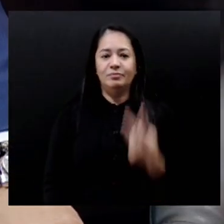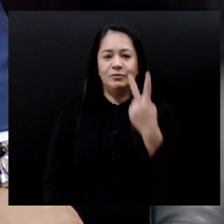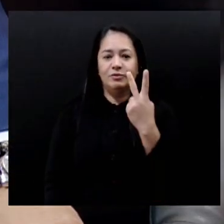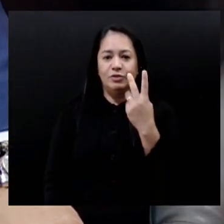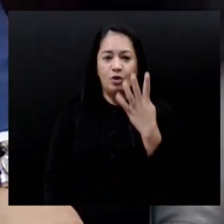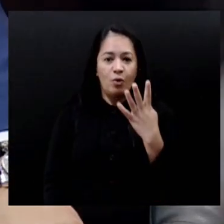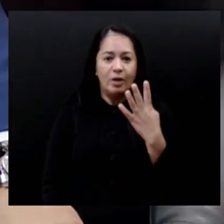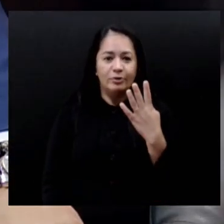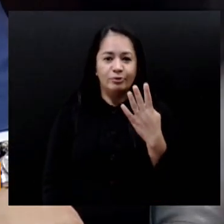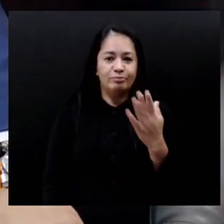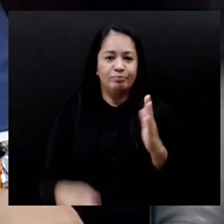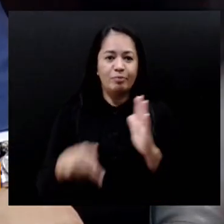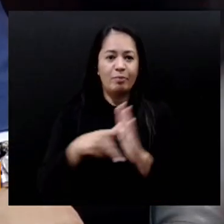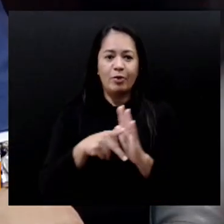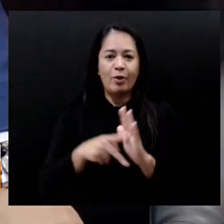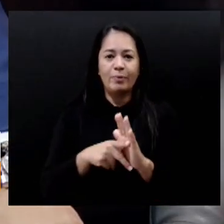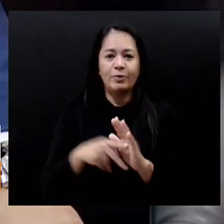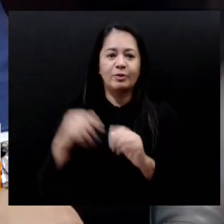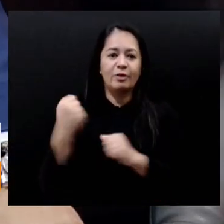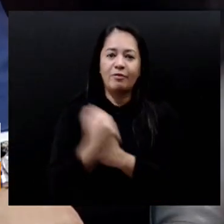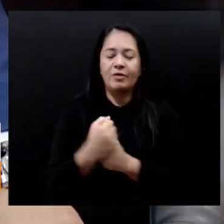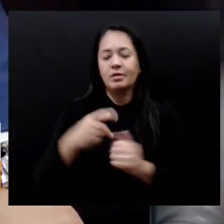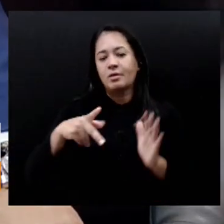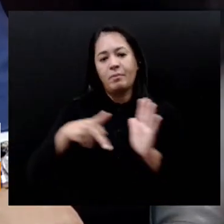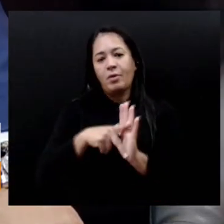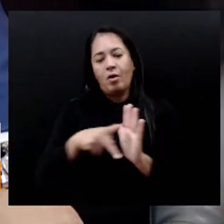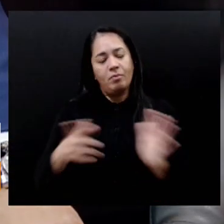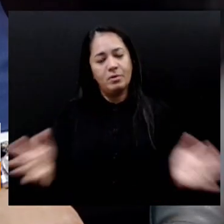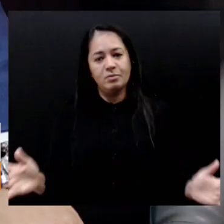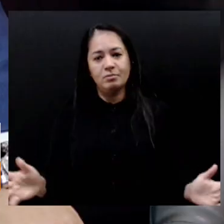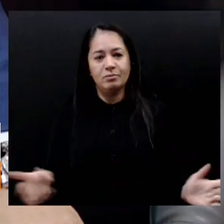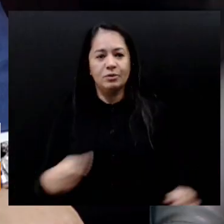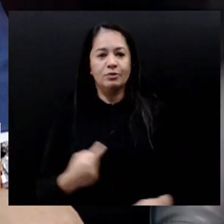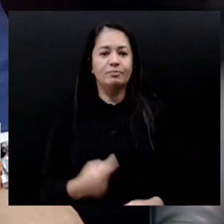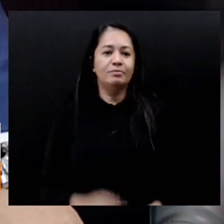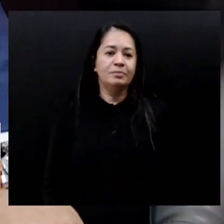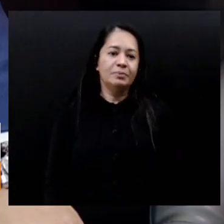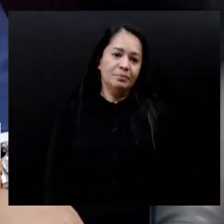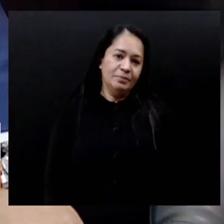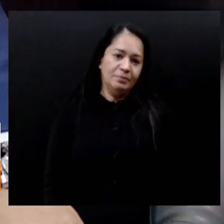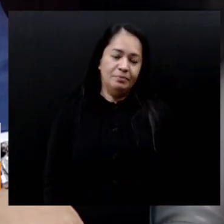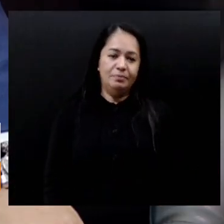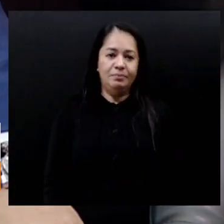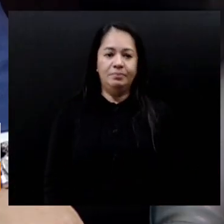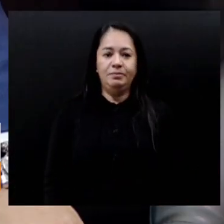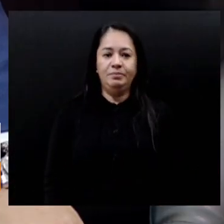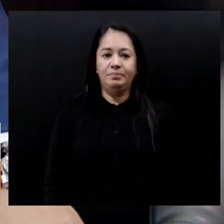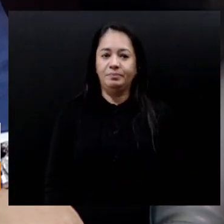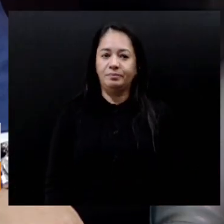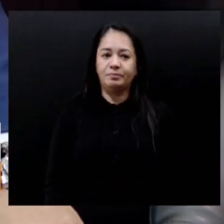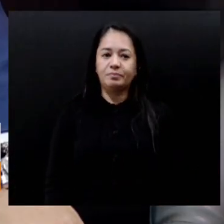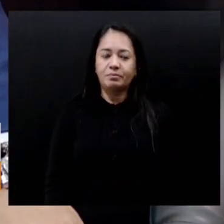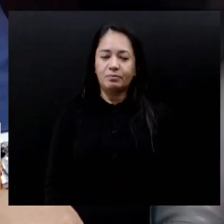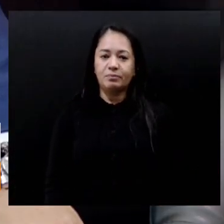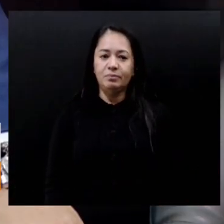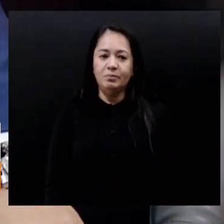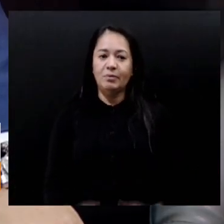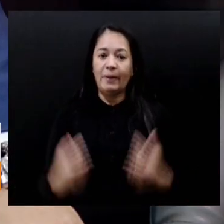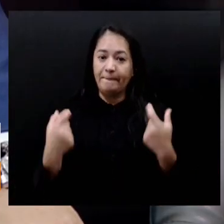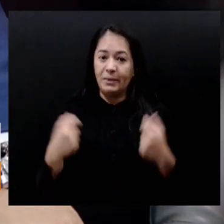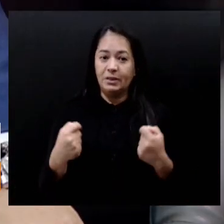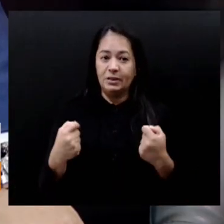é da legítima defesa, e a gente vai ter a excludente. Uhum. Então, tem que ser na